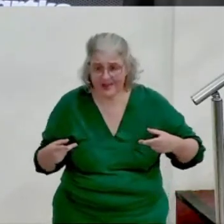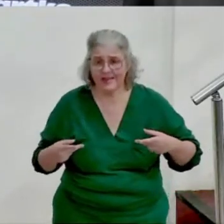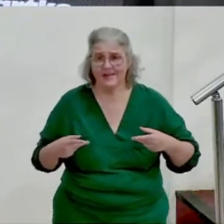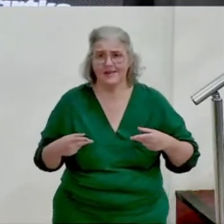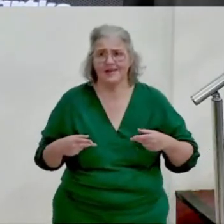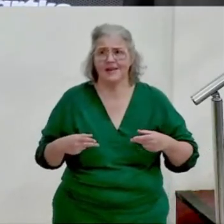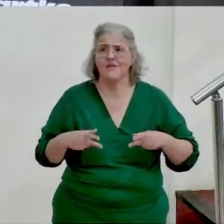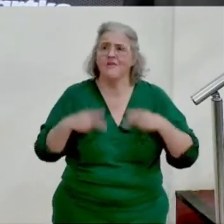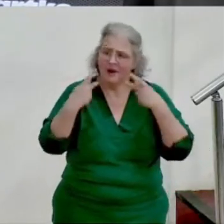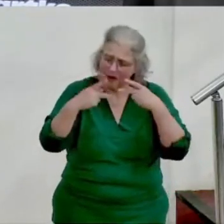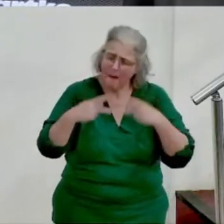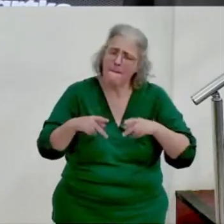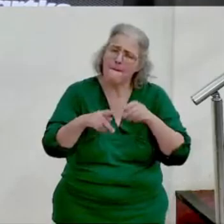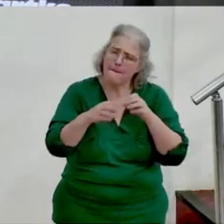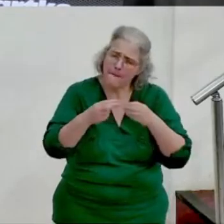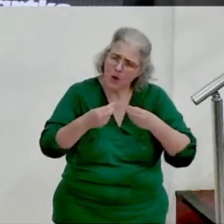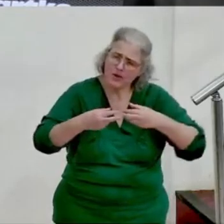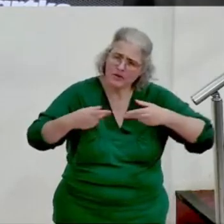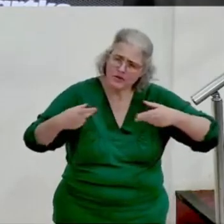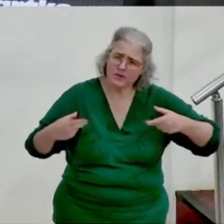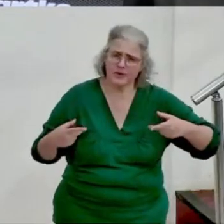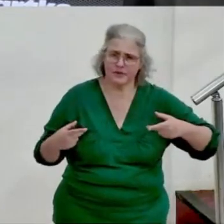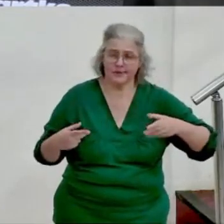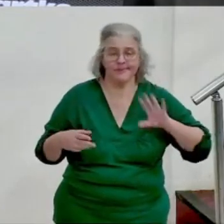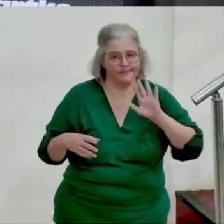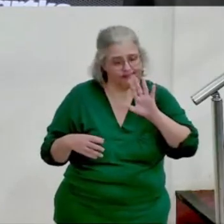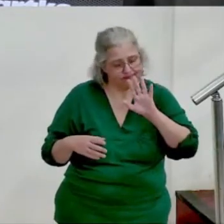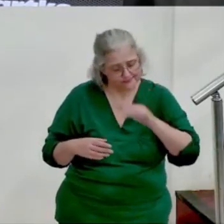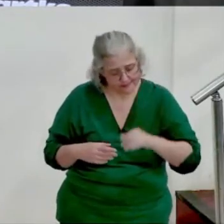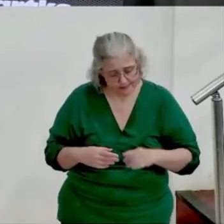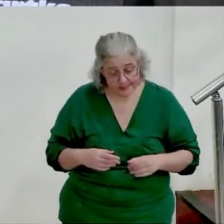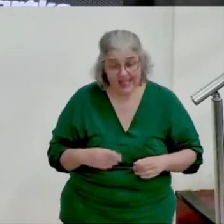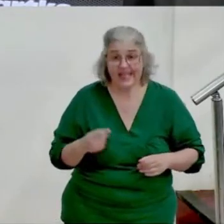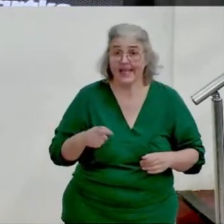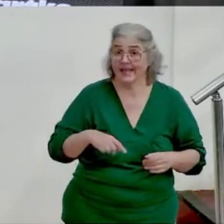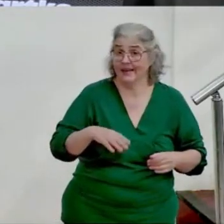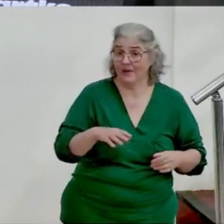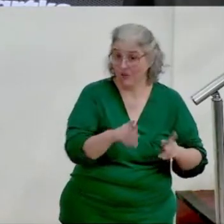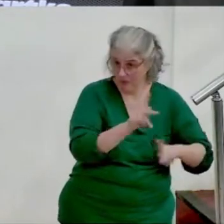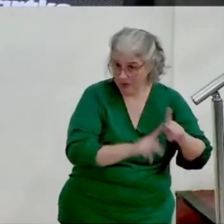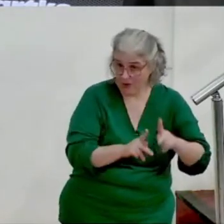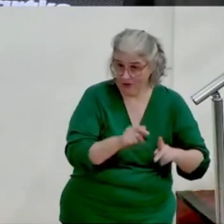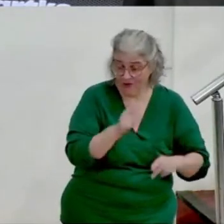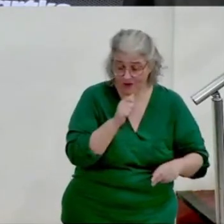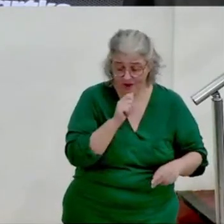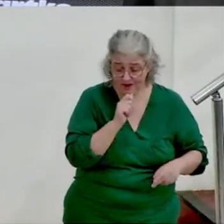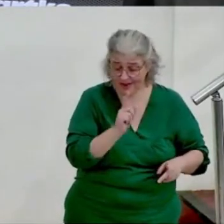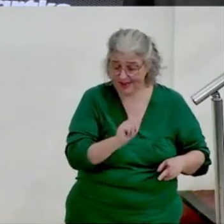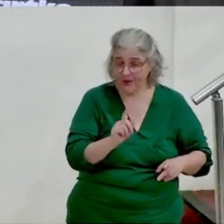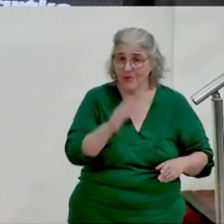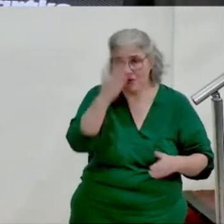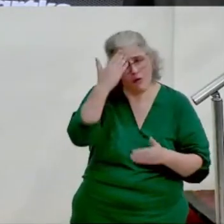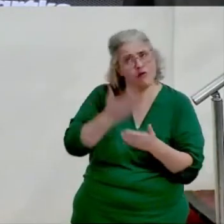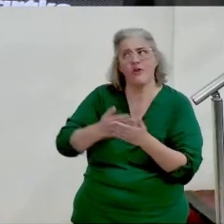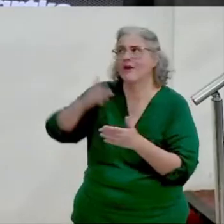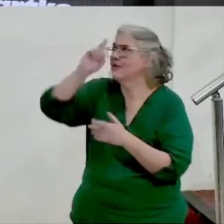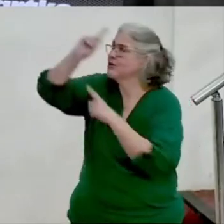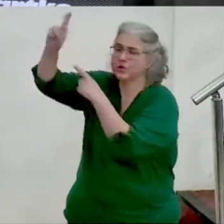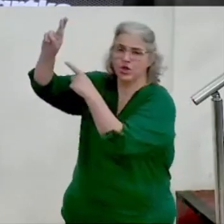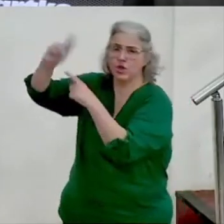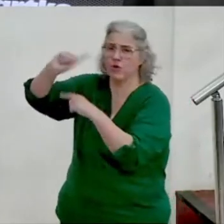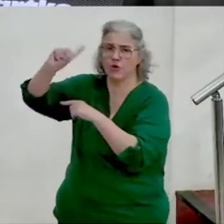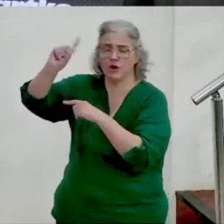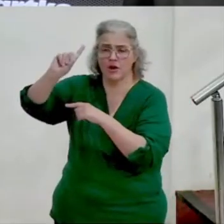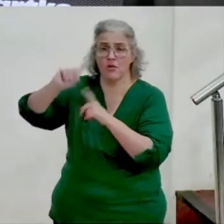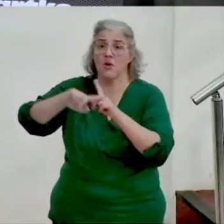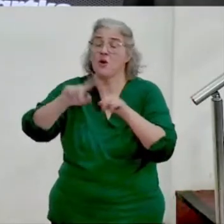Senhor, eles confiavam no poder militar dos vizinhos, da Síria, do Egito. Tanto que o profeta